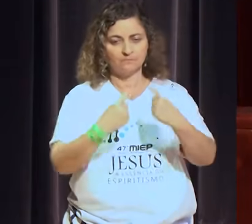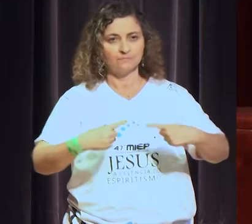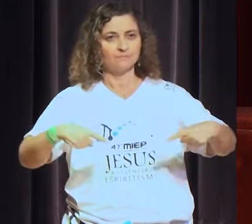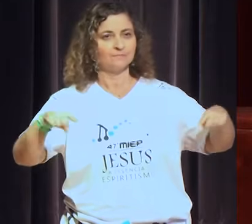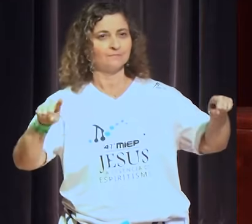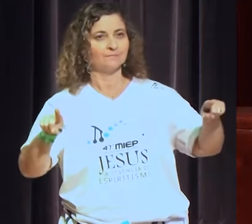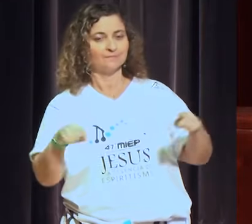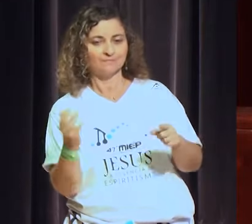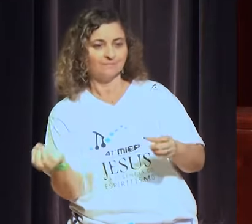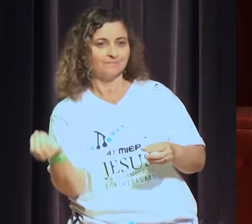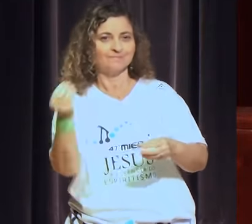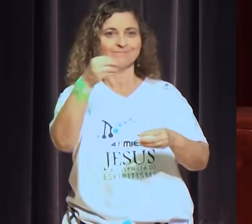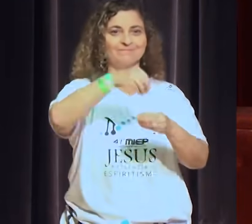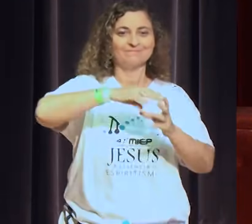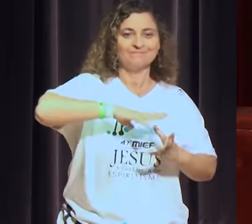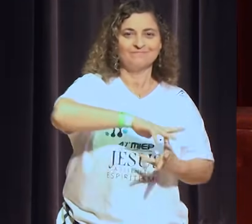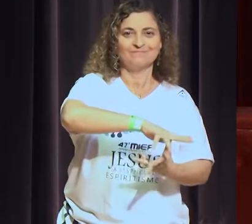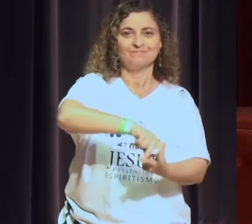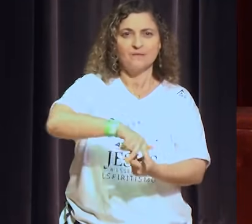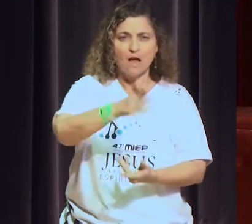você congelasse essa fala.